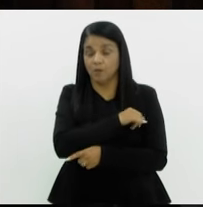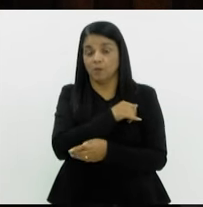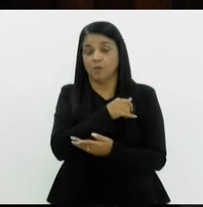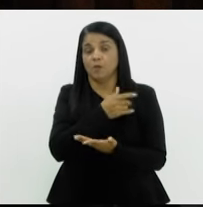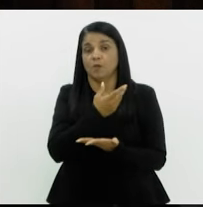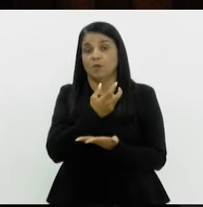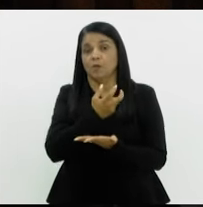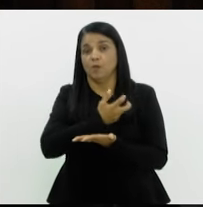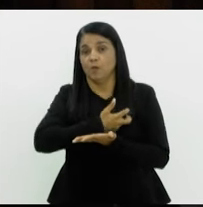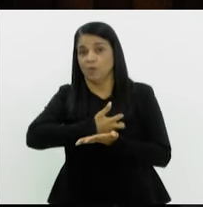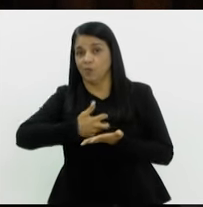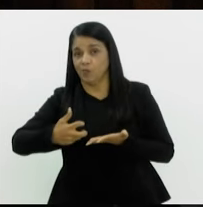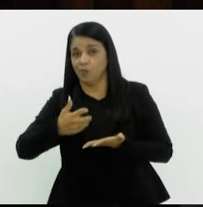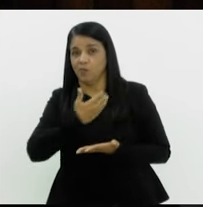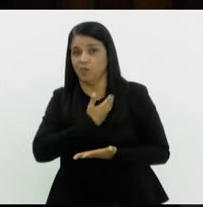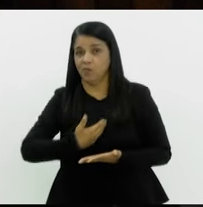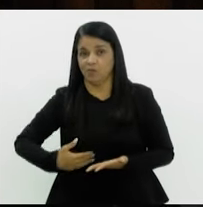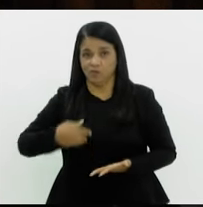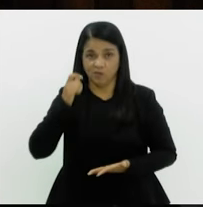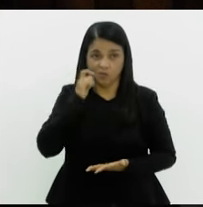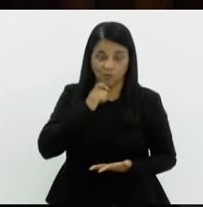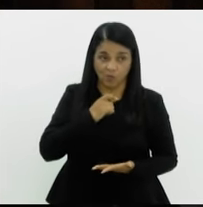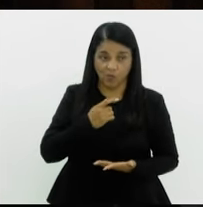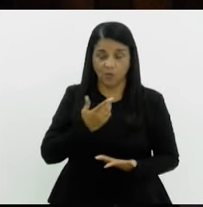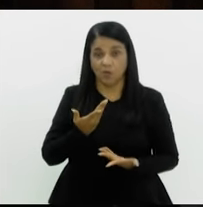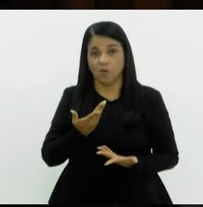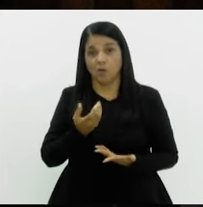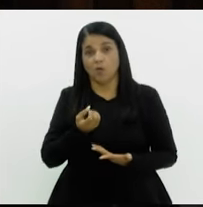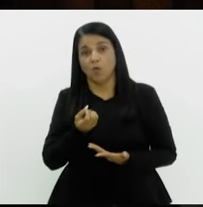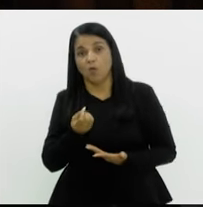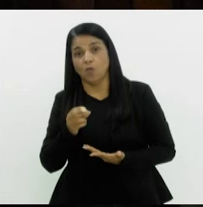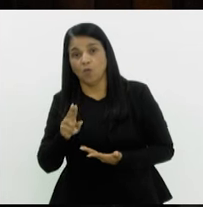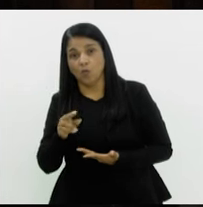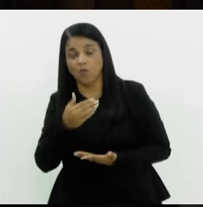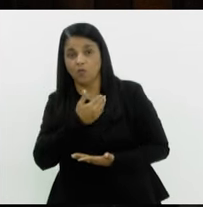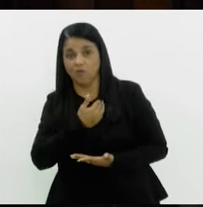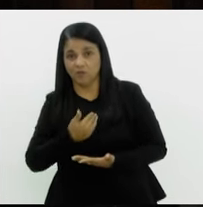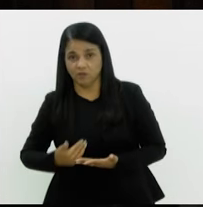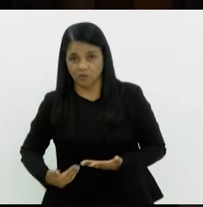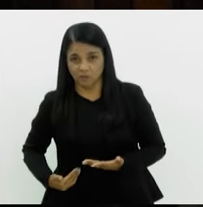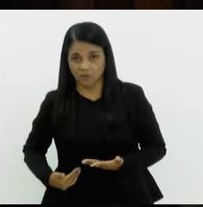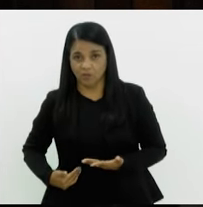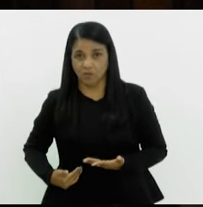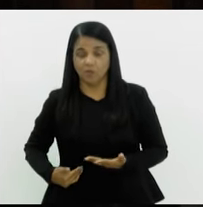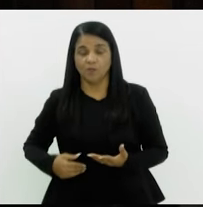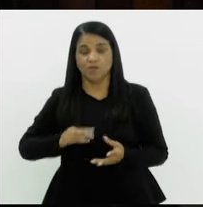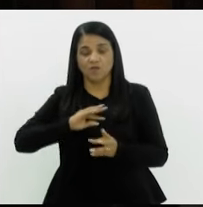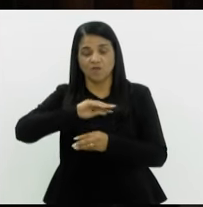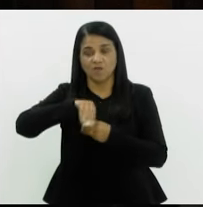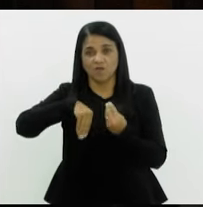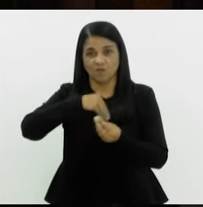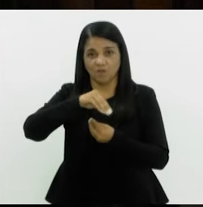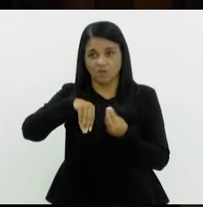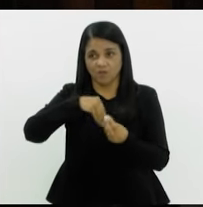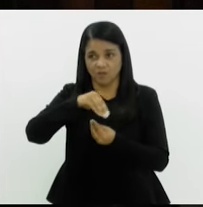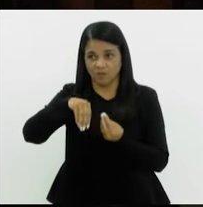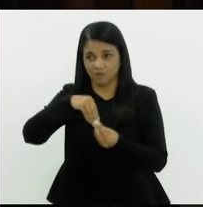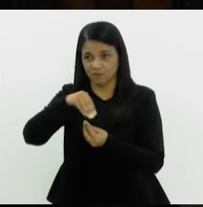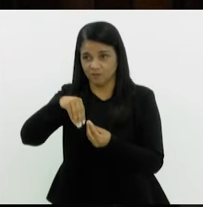ou convive com a possibilidade de perder um governador por envolvimento